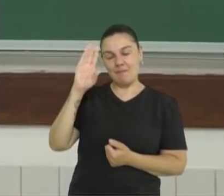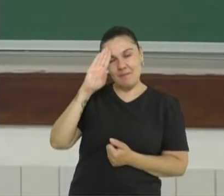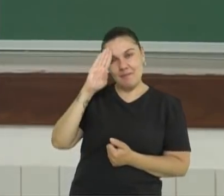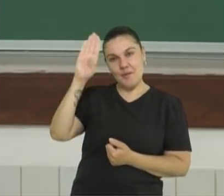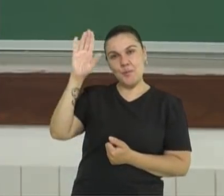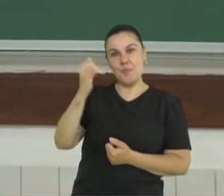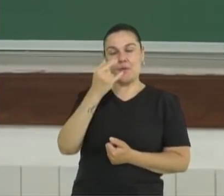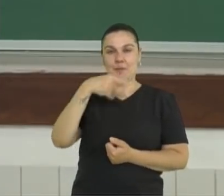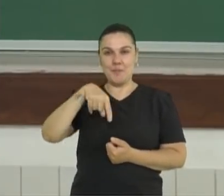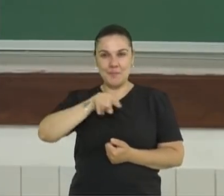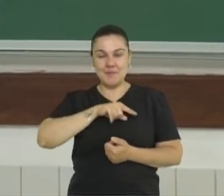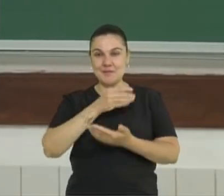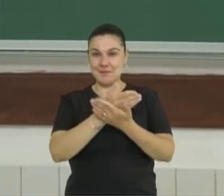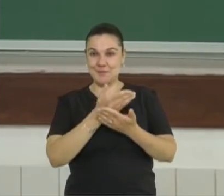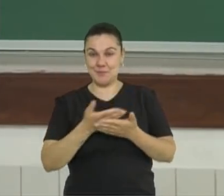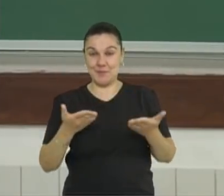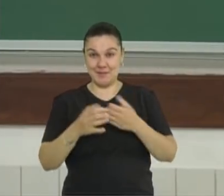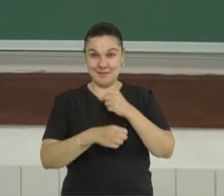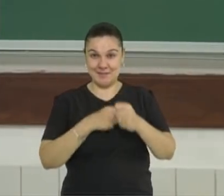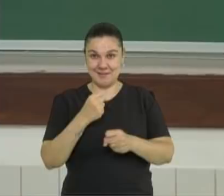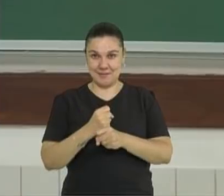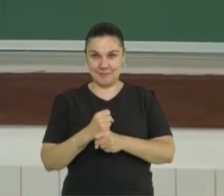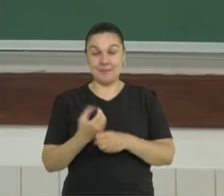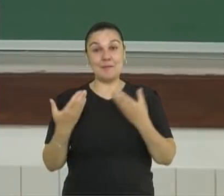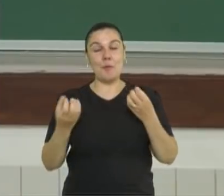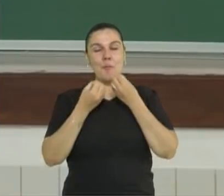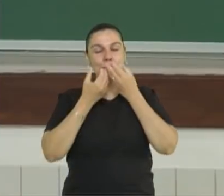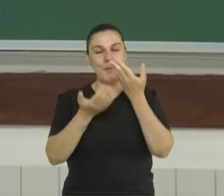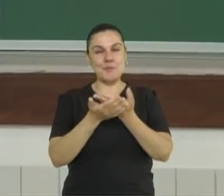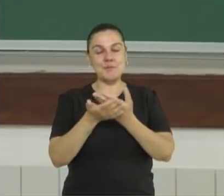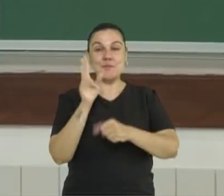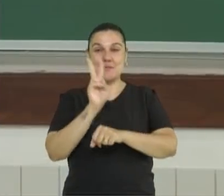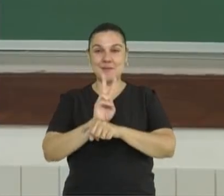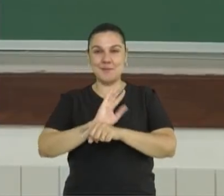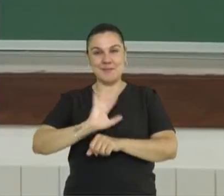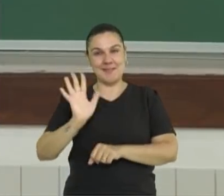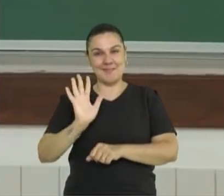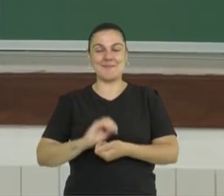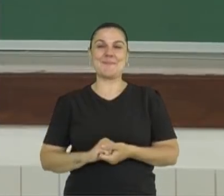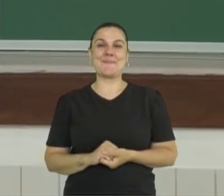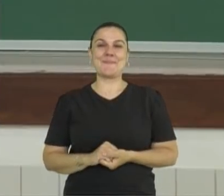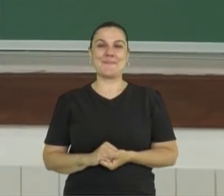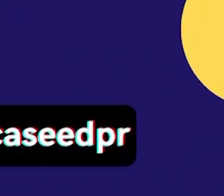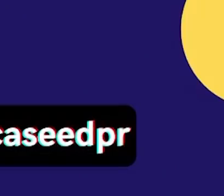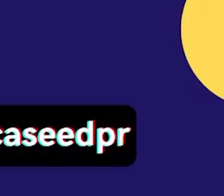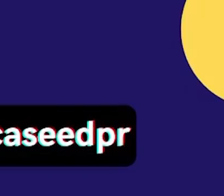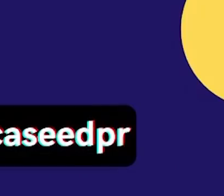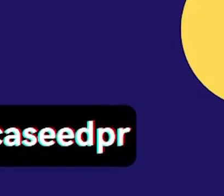fundamental e essencial para os seus estudos neste ano. Bons estudos, se cuidem e até a próxima aula.